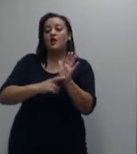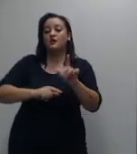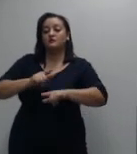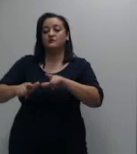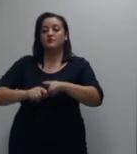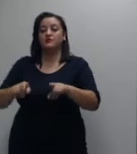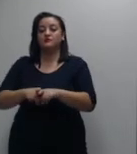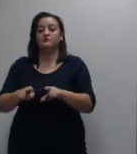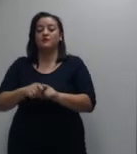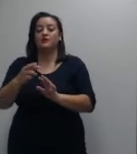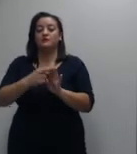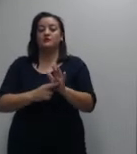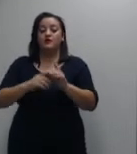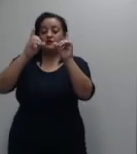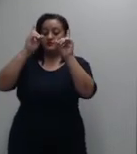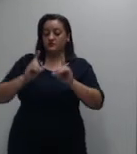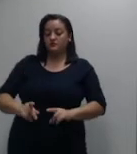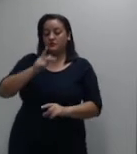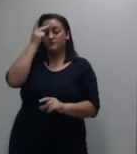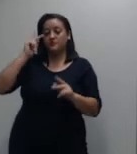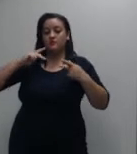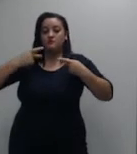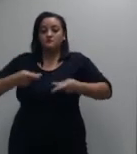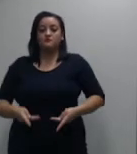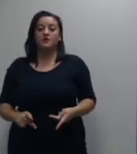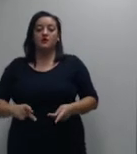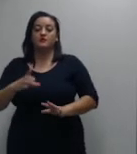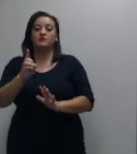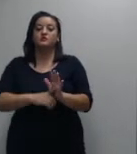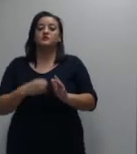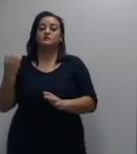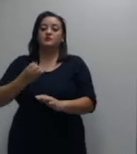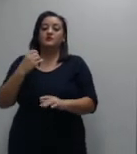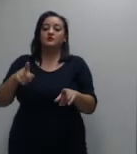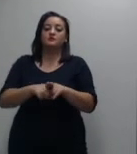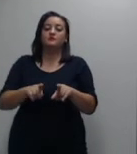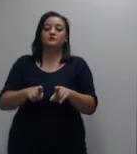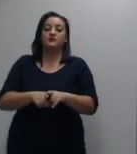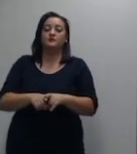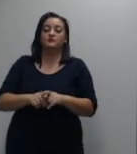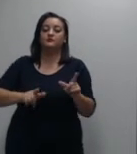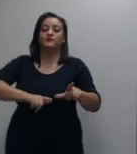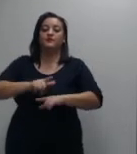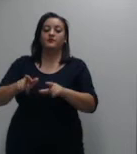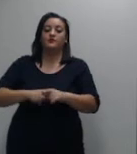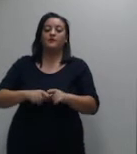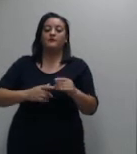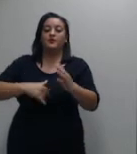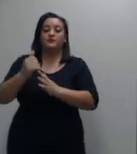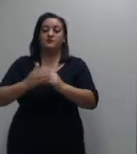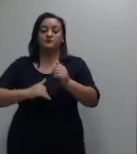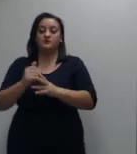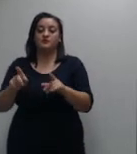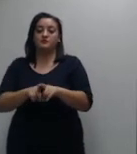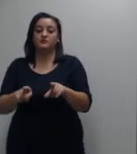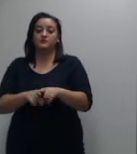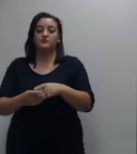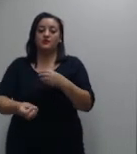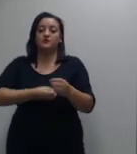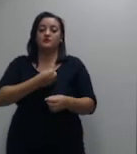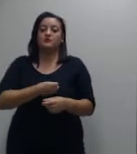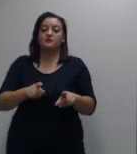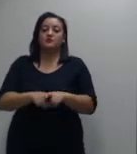princípio da dignidade da pessoa humana é o direito fundamental do exercício da profissão pois existiu o